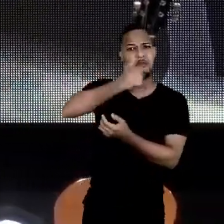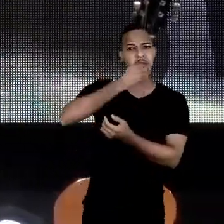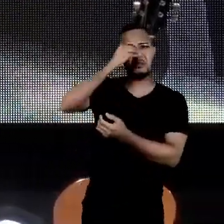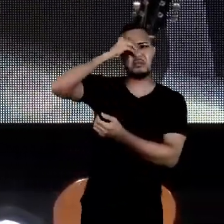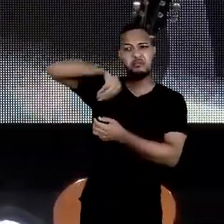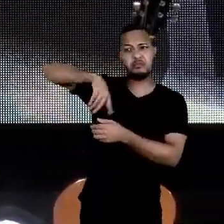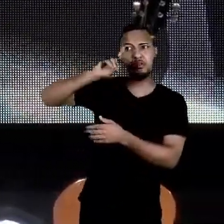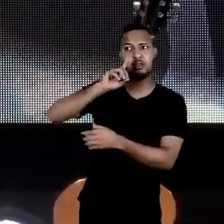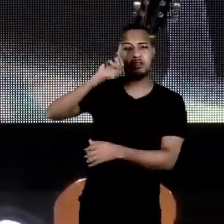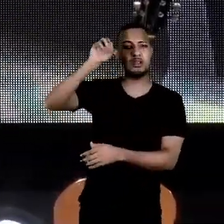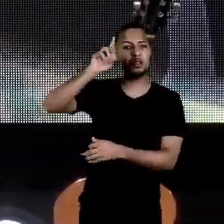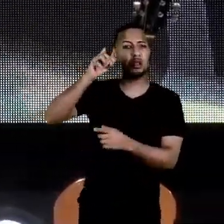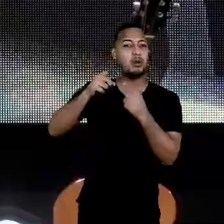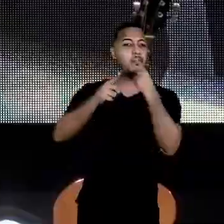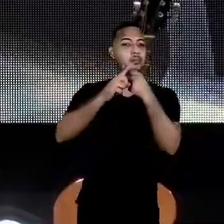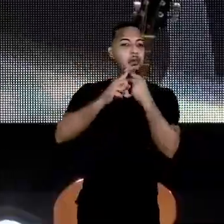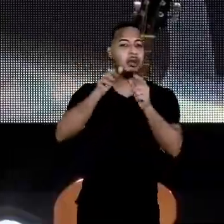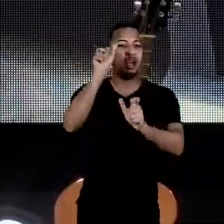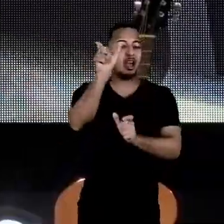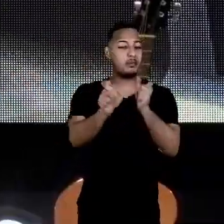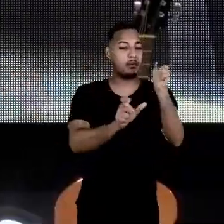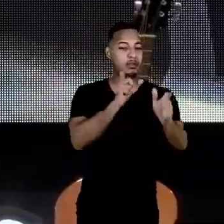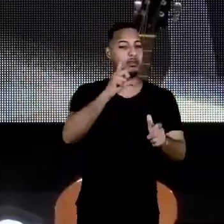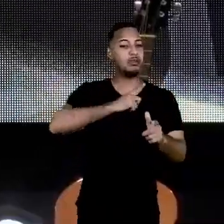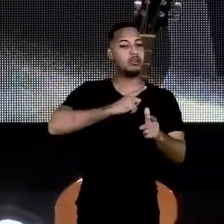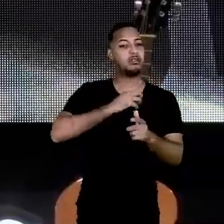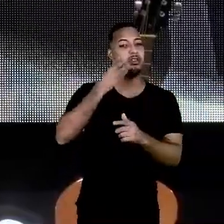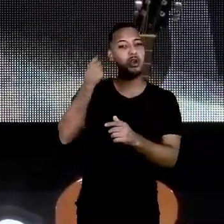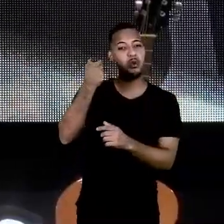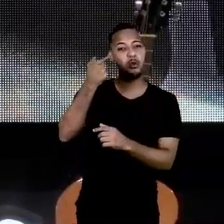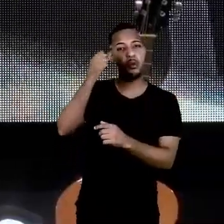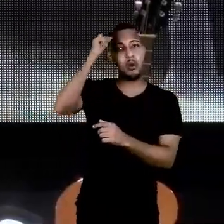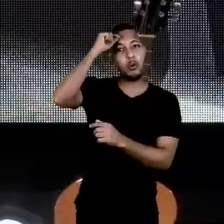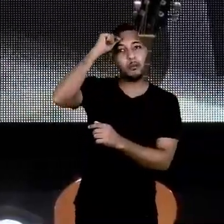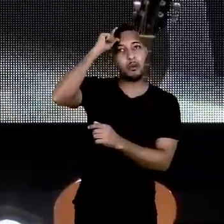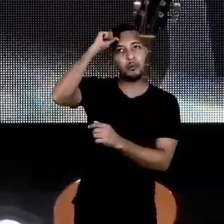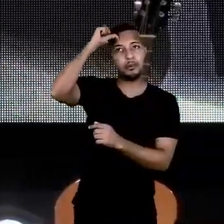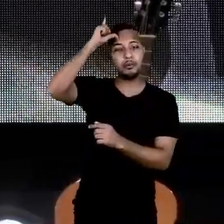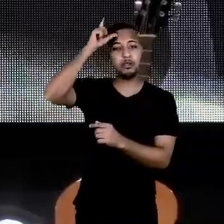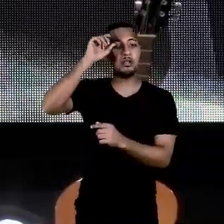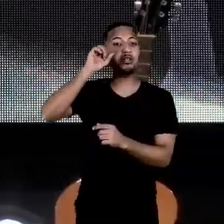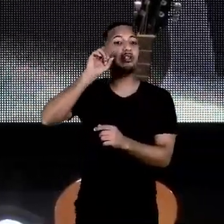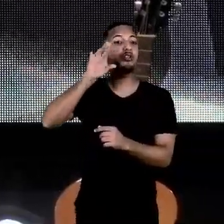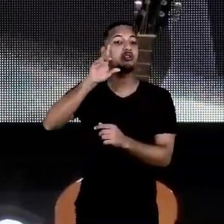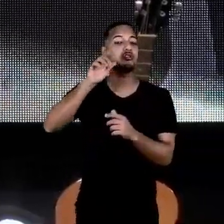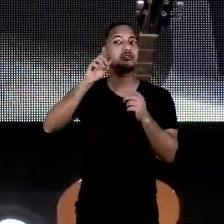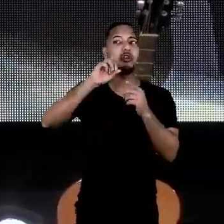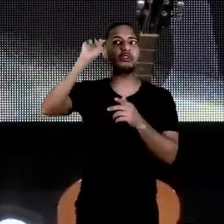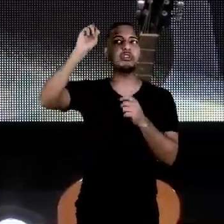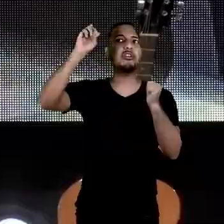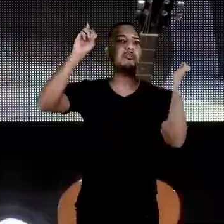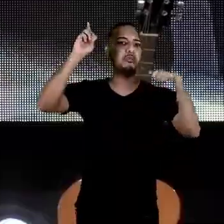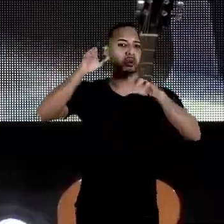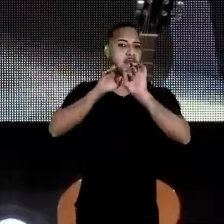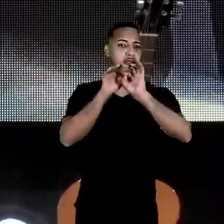pessoas, elas têm o conhecimento que só Deus pode libertar, mas elas não querem ser libertas.